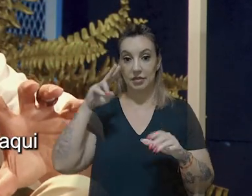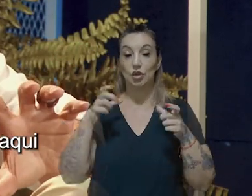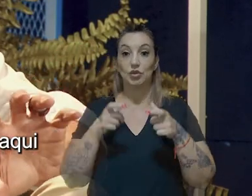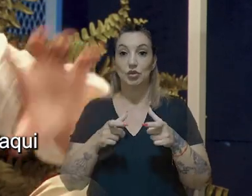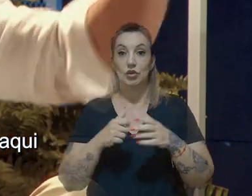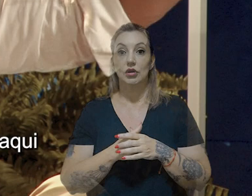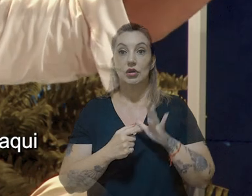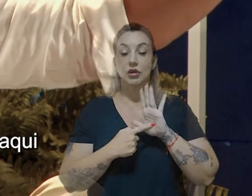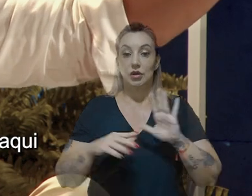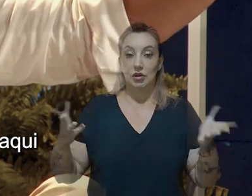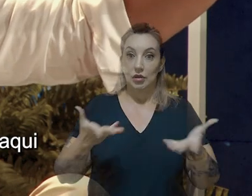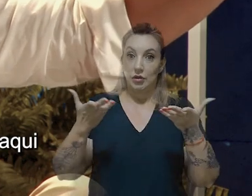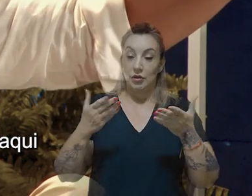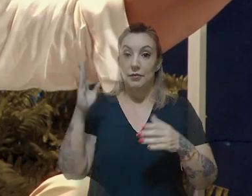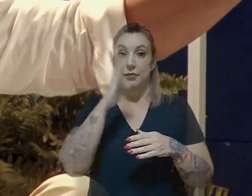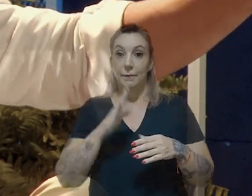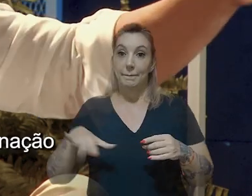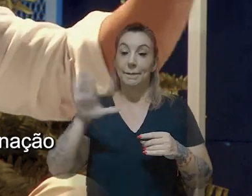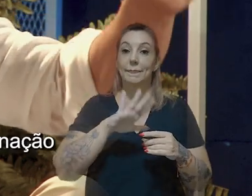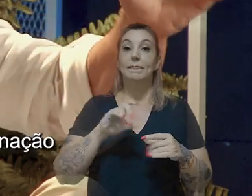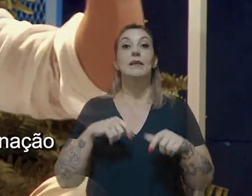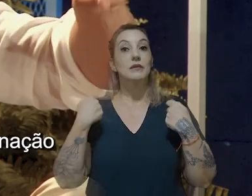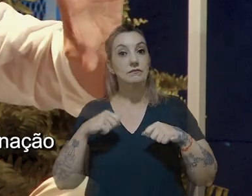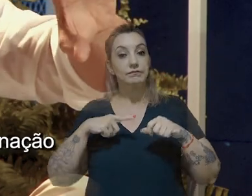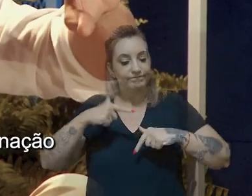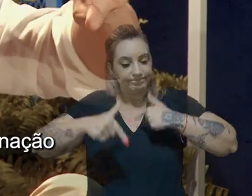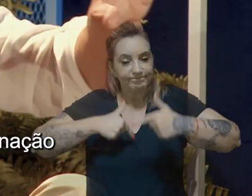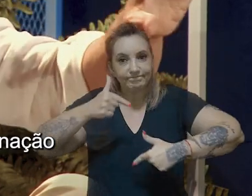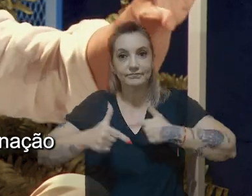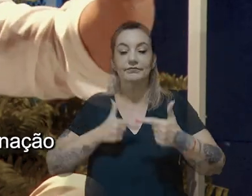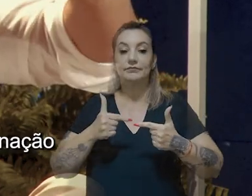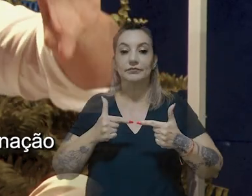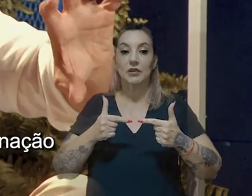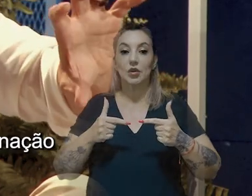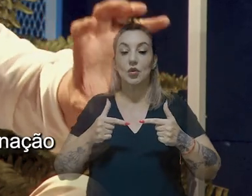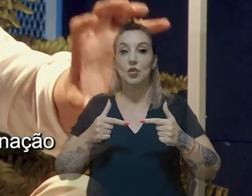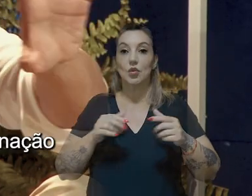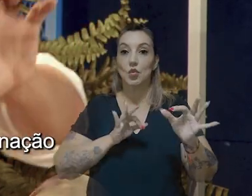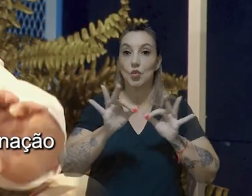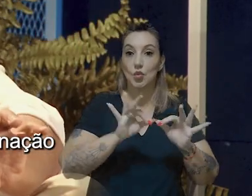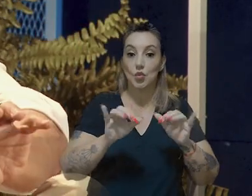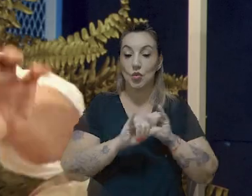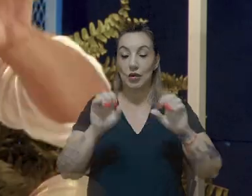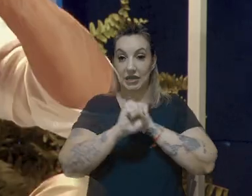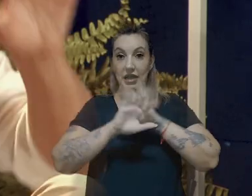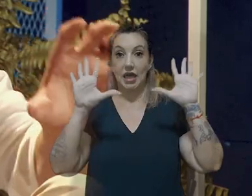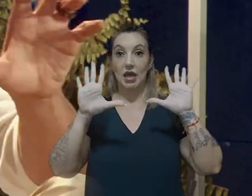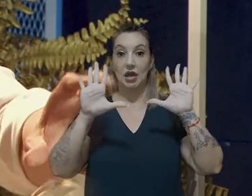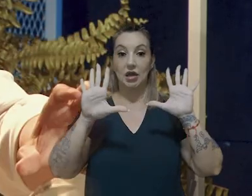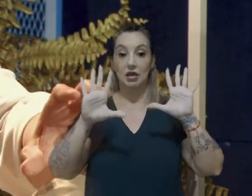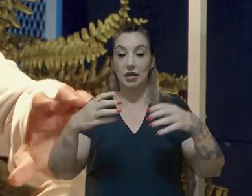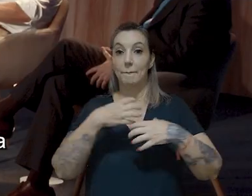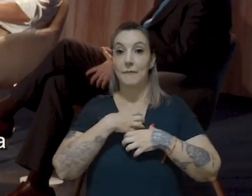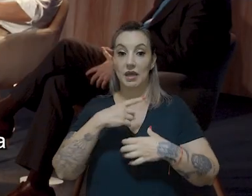setor que que move o PIB brasileiro que precisa ter um trabalho de coordenação e mensagem Clara e aí você